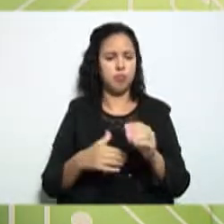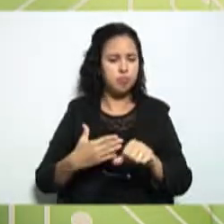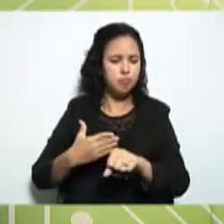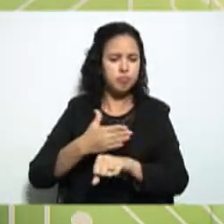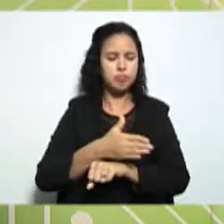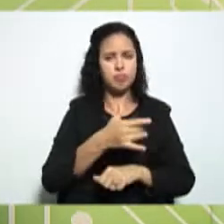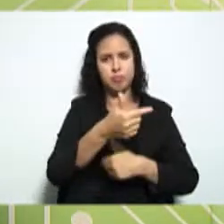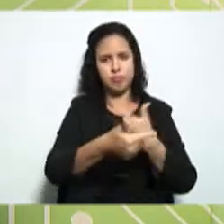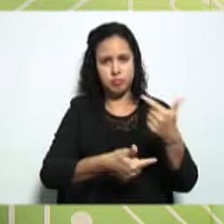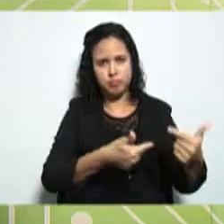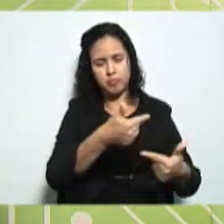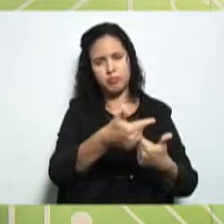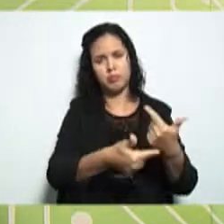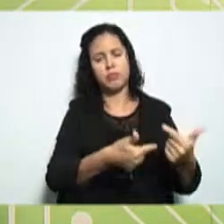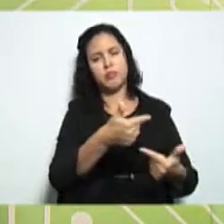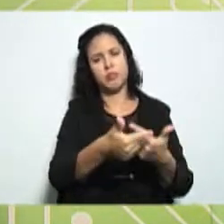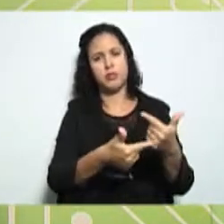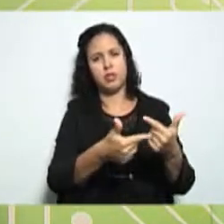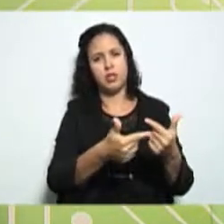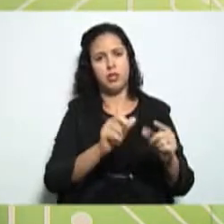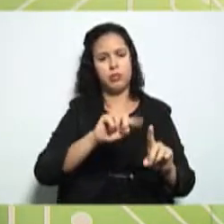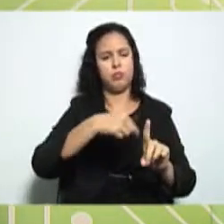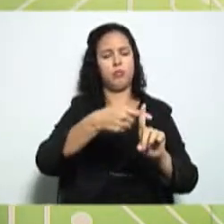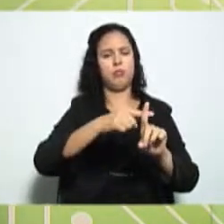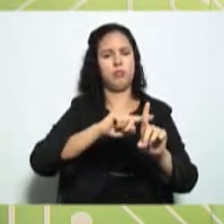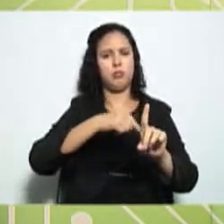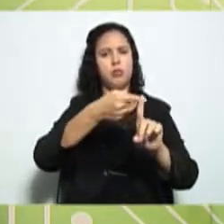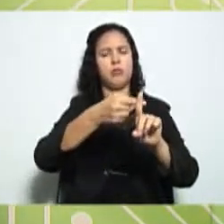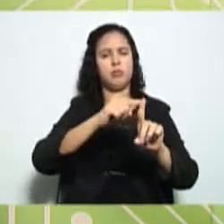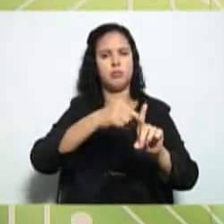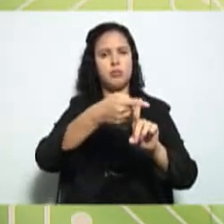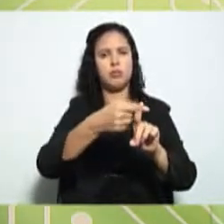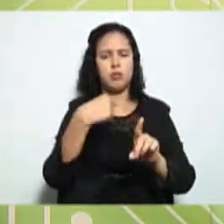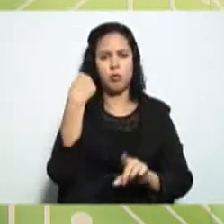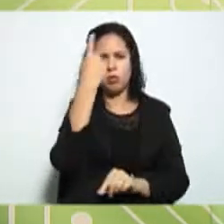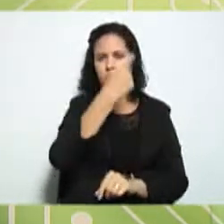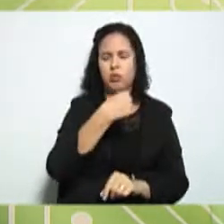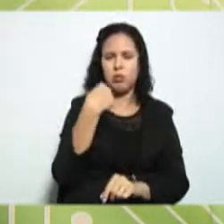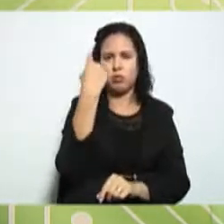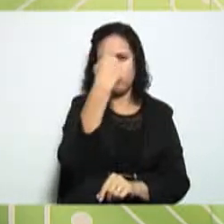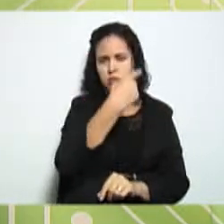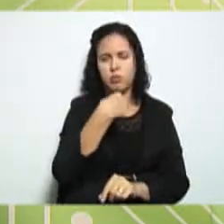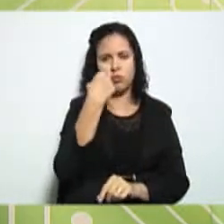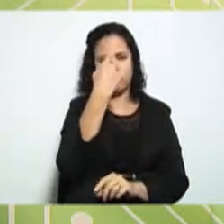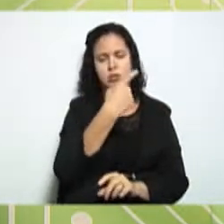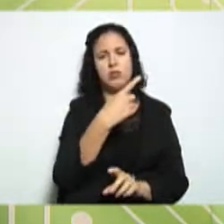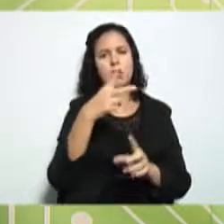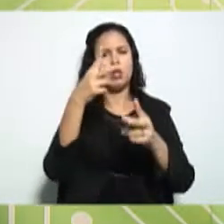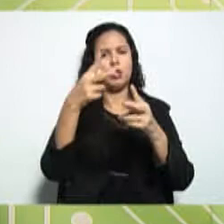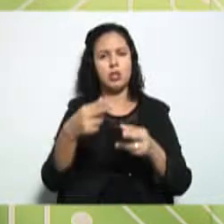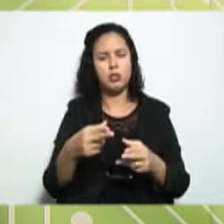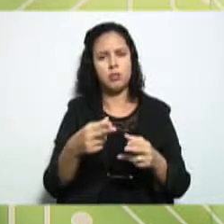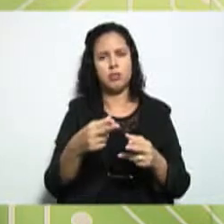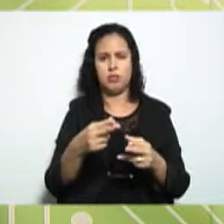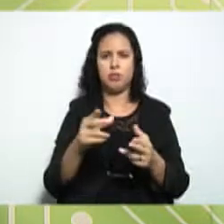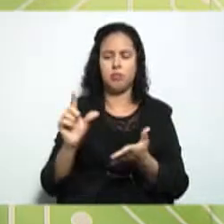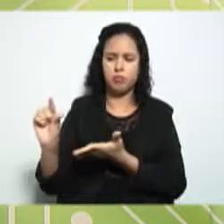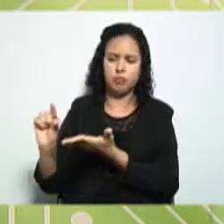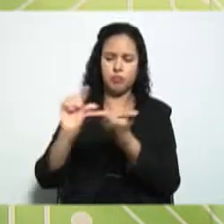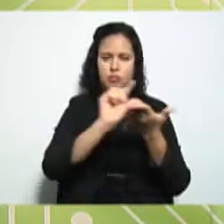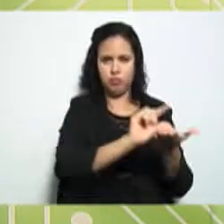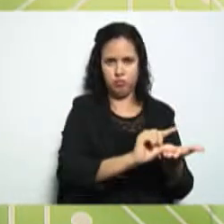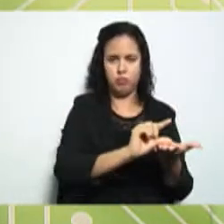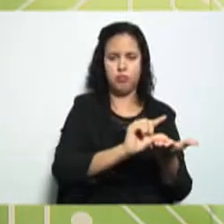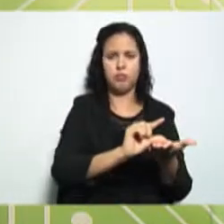de trabalho, e com isso a gente vai somando até um banco de horas, uma quantidade de horas que vai ser equivalente à sua cota parte. A